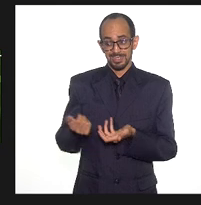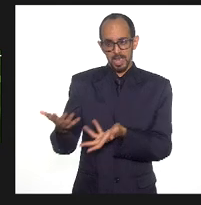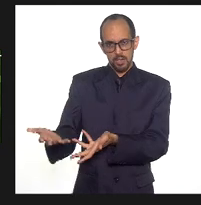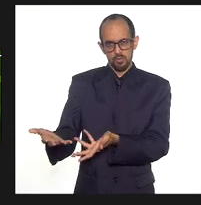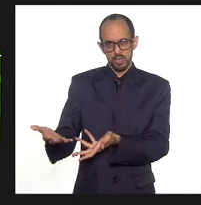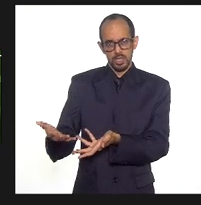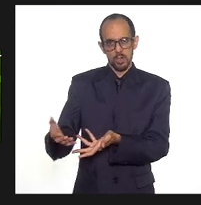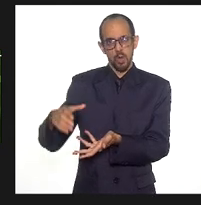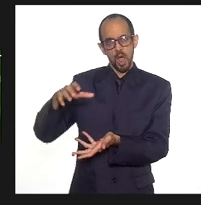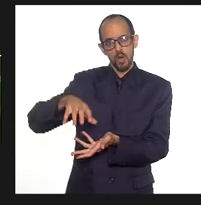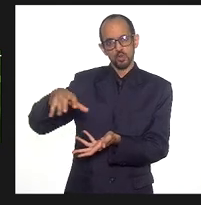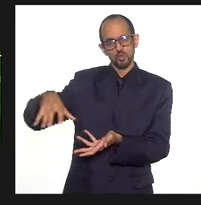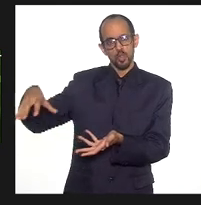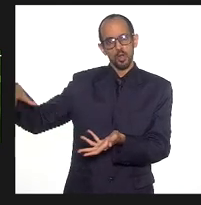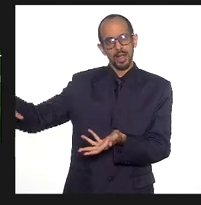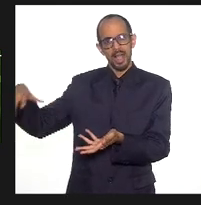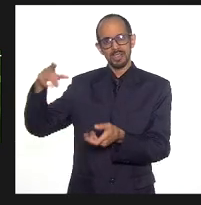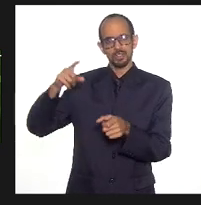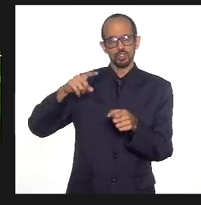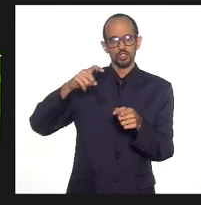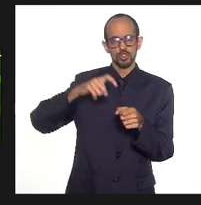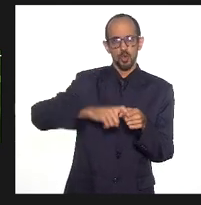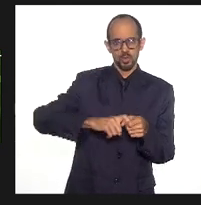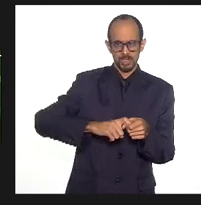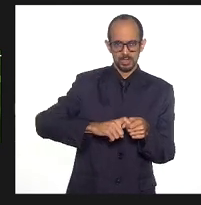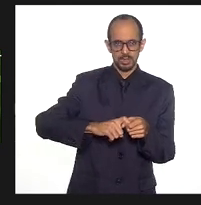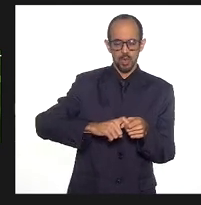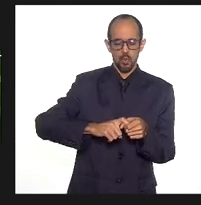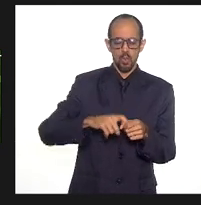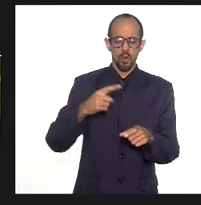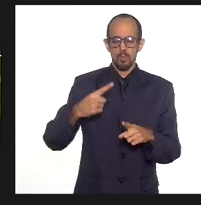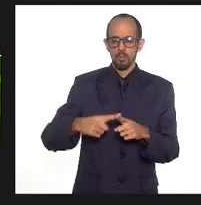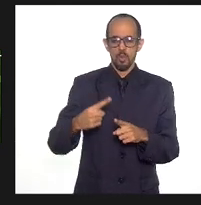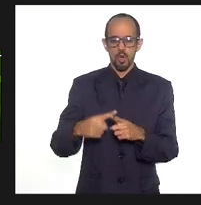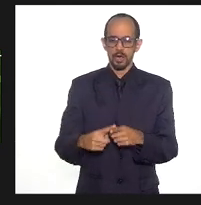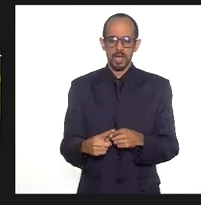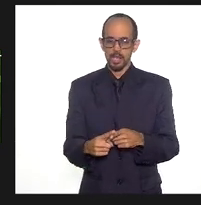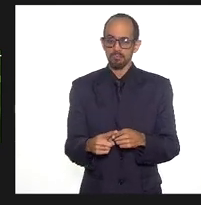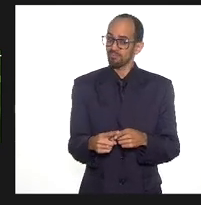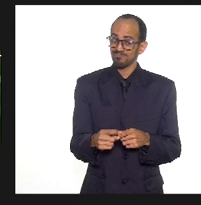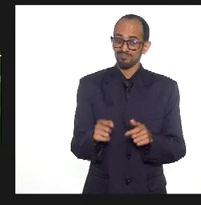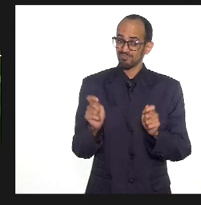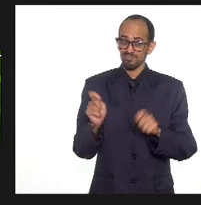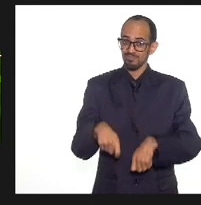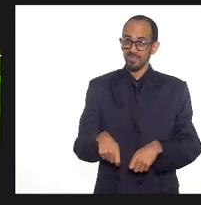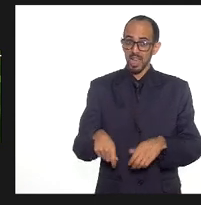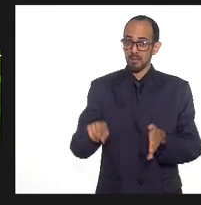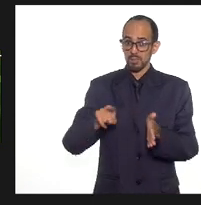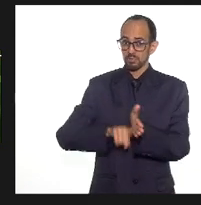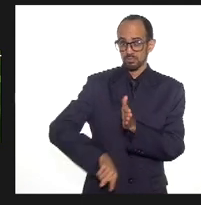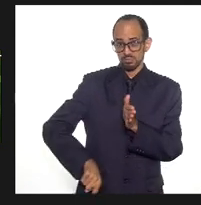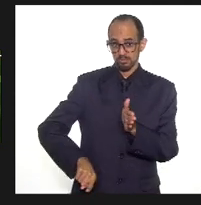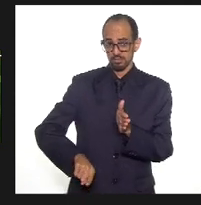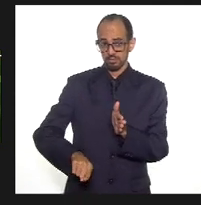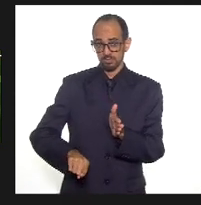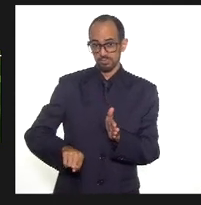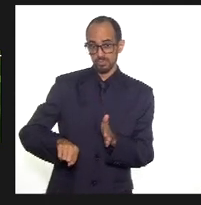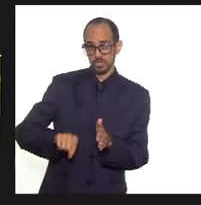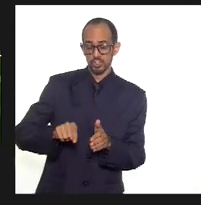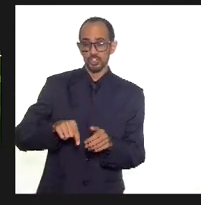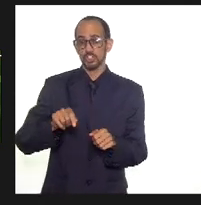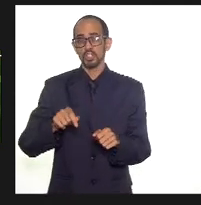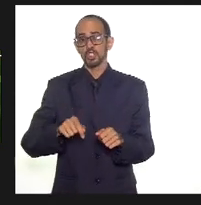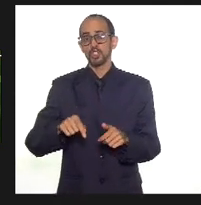Campos em concessão, e por quê? Porque não há que se falar em dedutibilidade de gasto de depreciação em